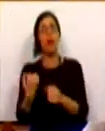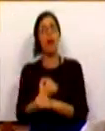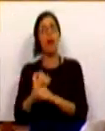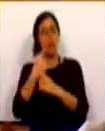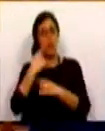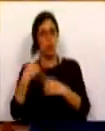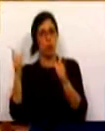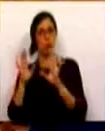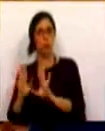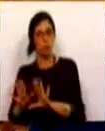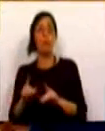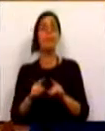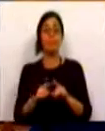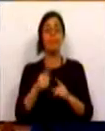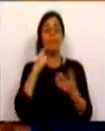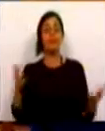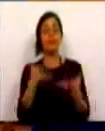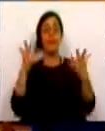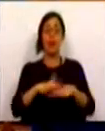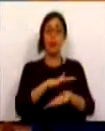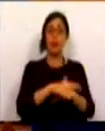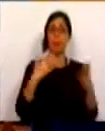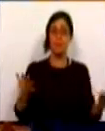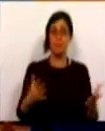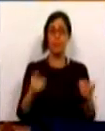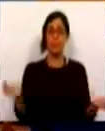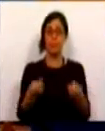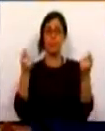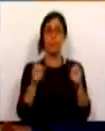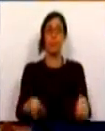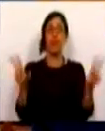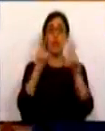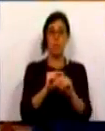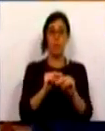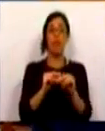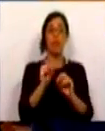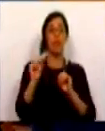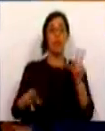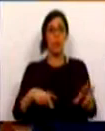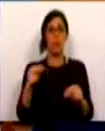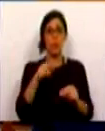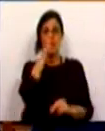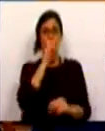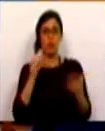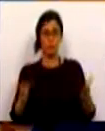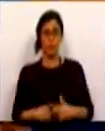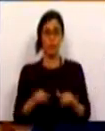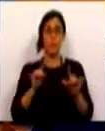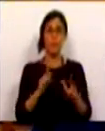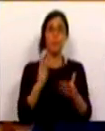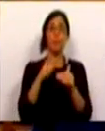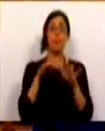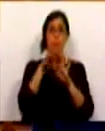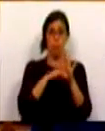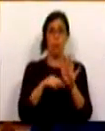funções públicas, no rejuvenescimento da administração e na promoção da inovação e da modernização do Estado. Este programa